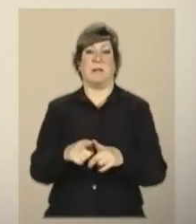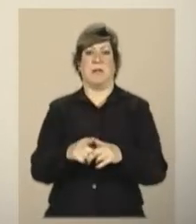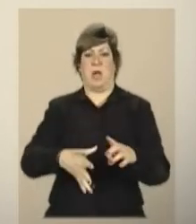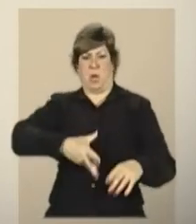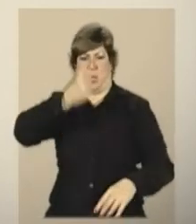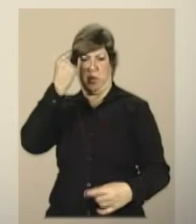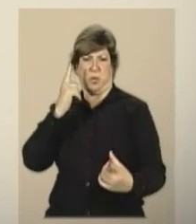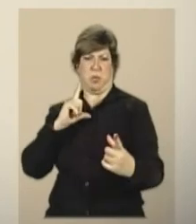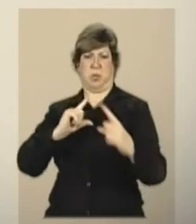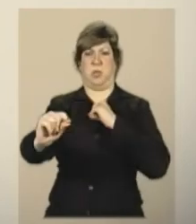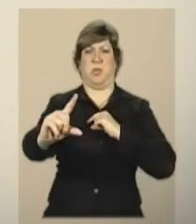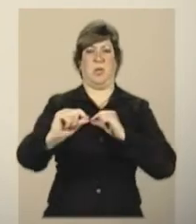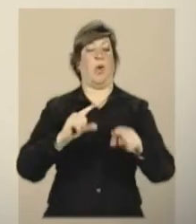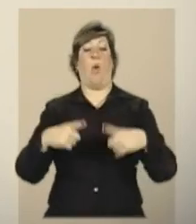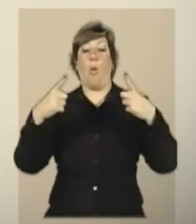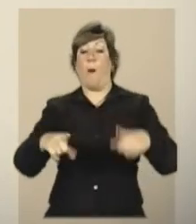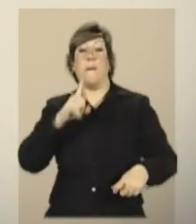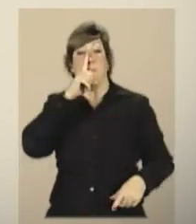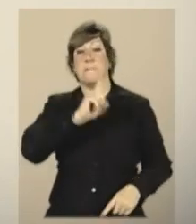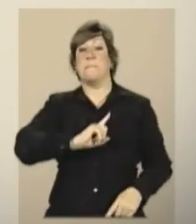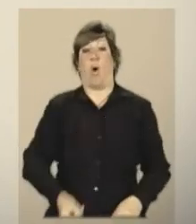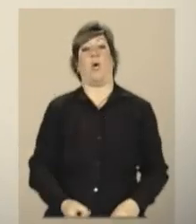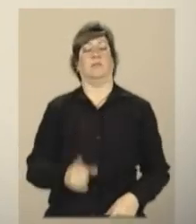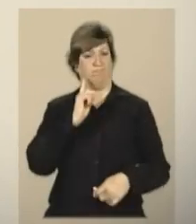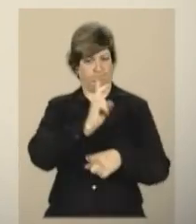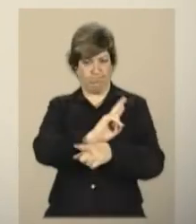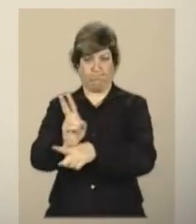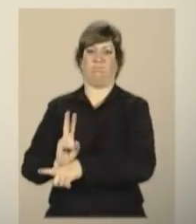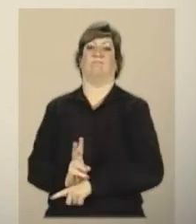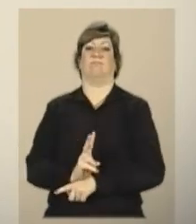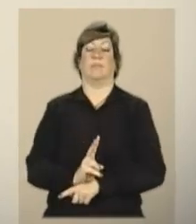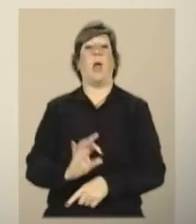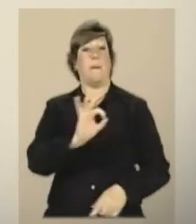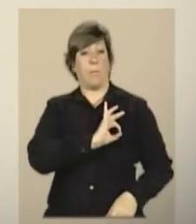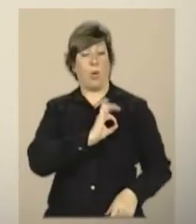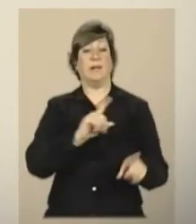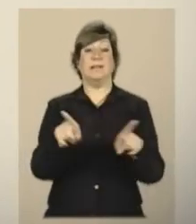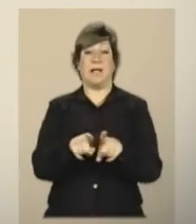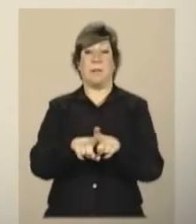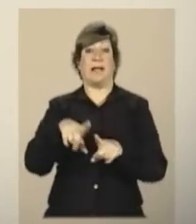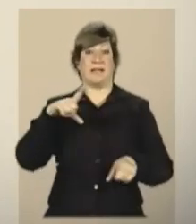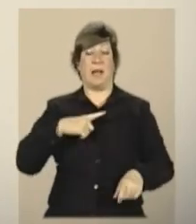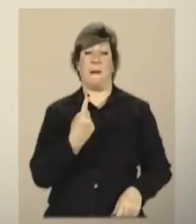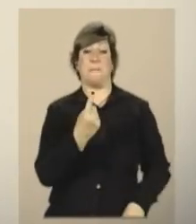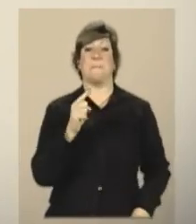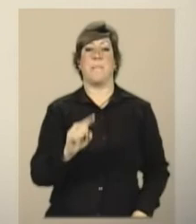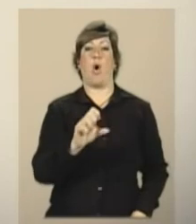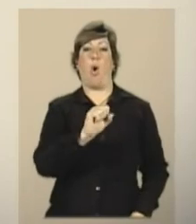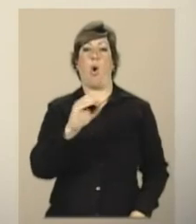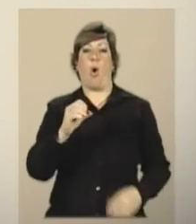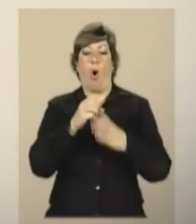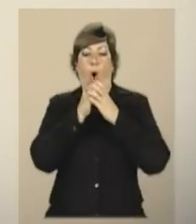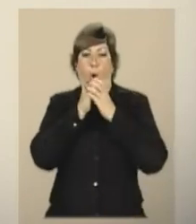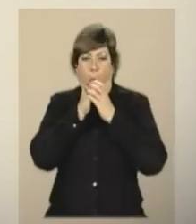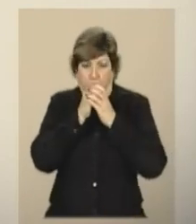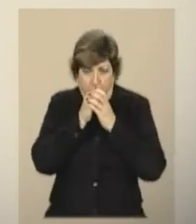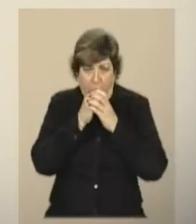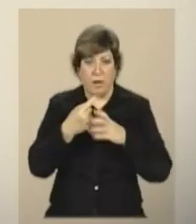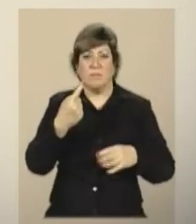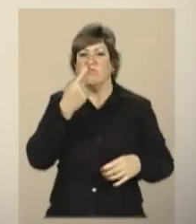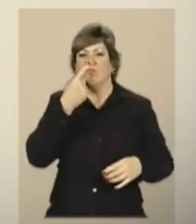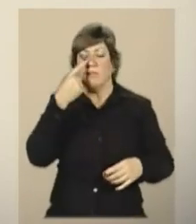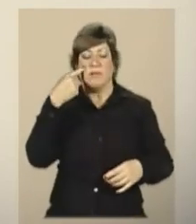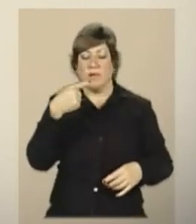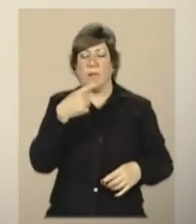ultrapassagens em local proibido Além disso os policiais contam com 1.800 bafômetros para